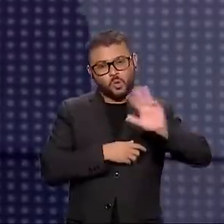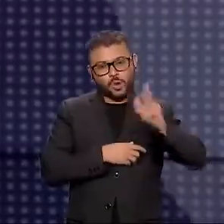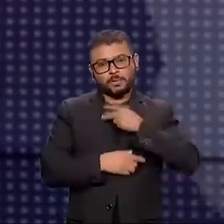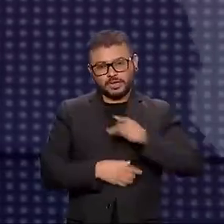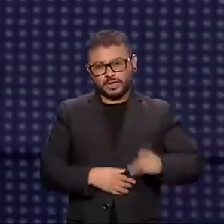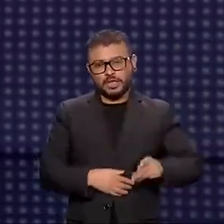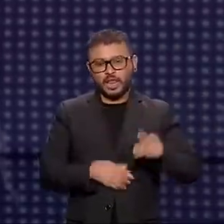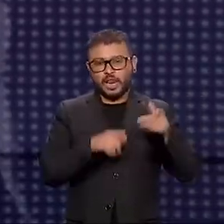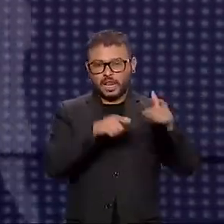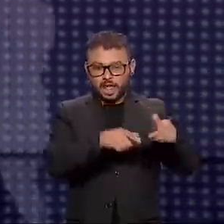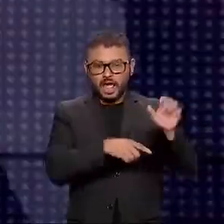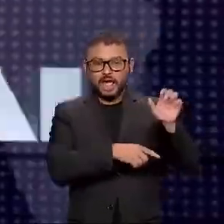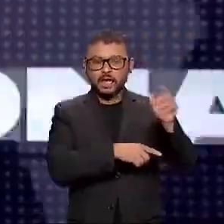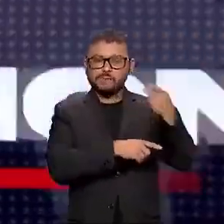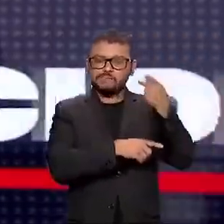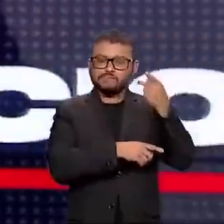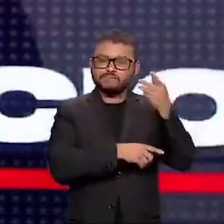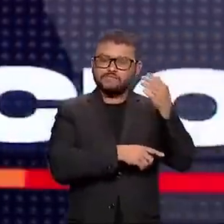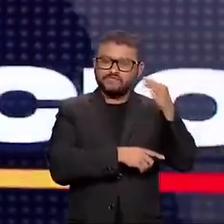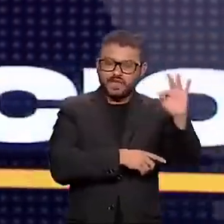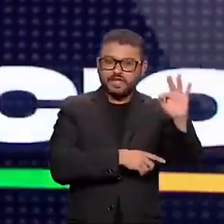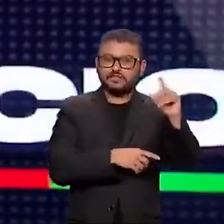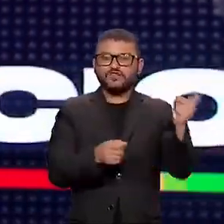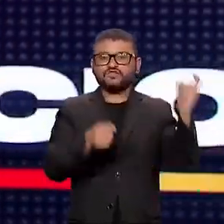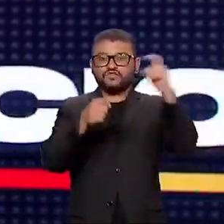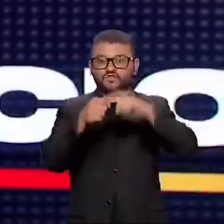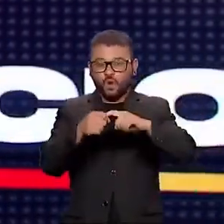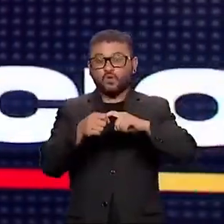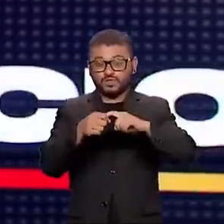coletiva do presidente Lula em Paris, pouco antes de retornar ao Brasil. Continue